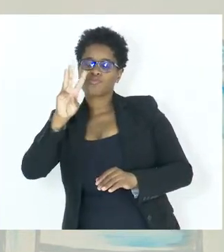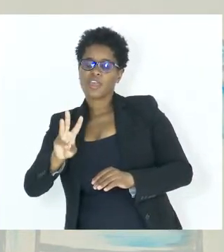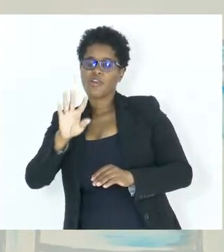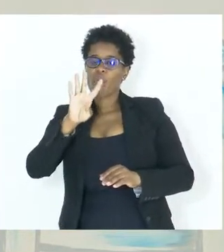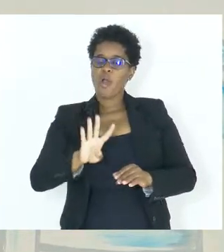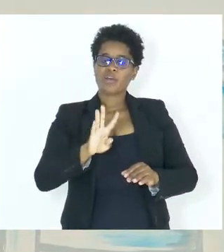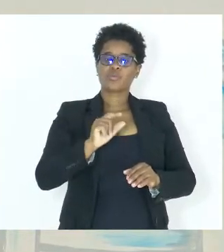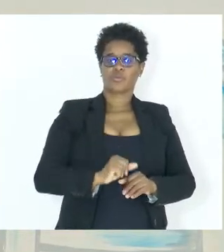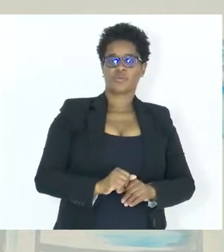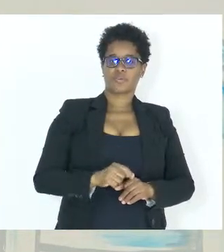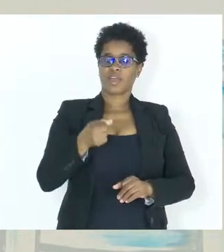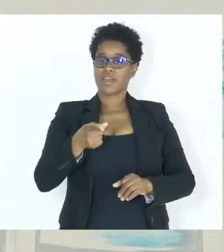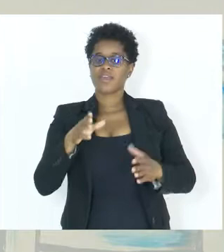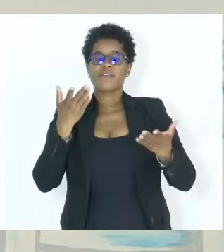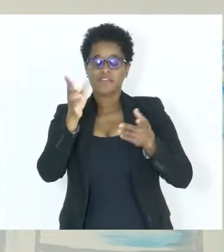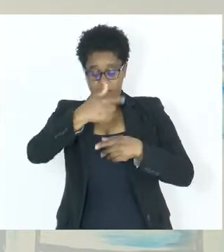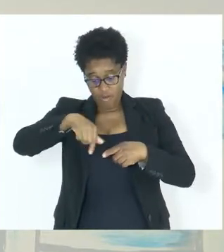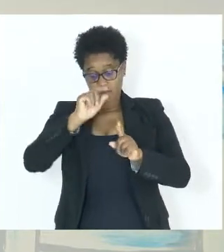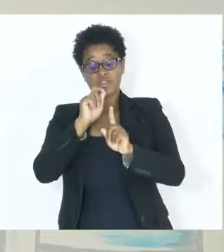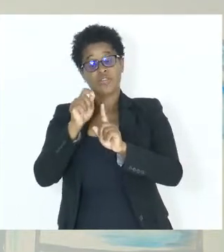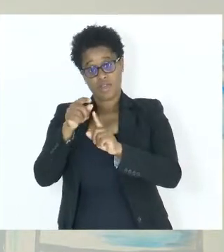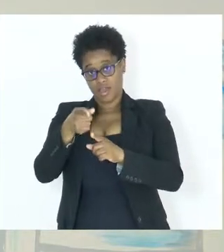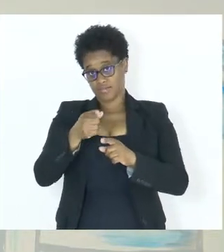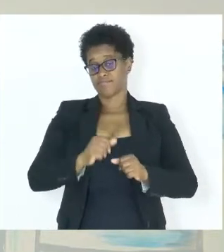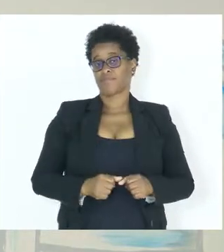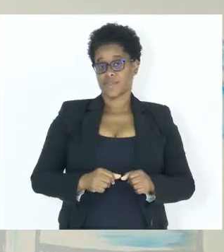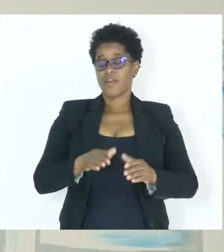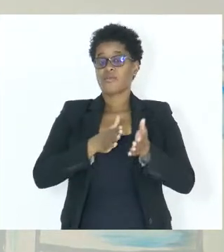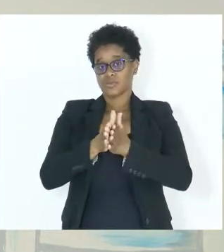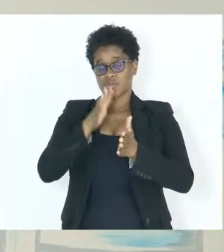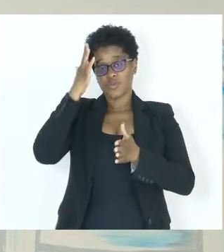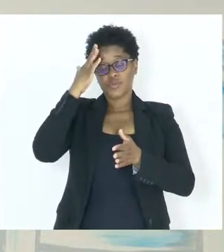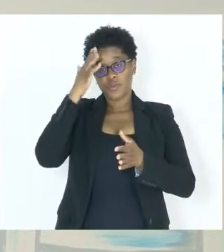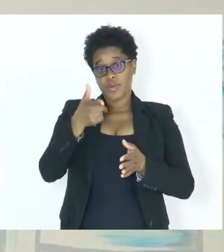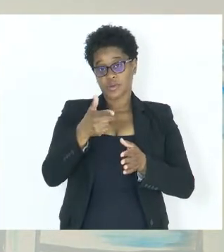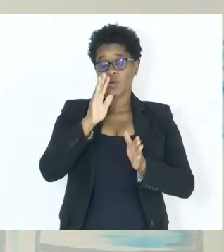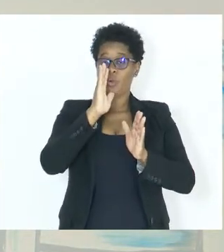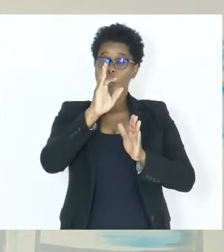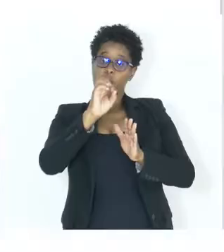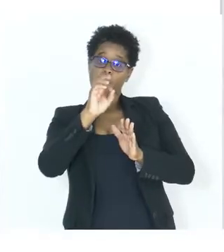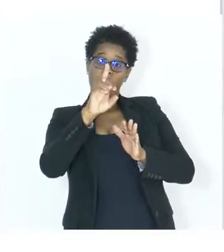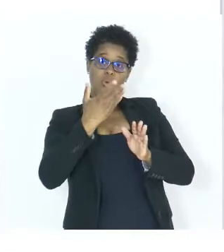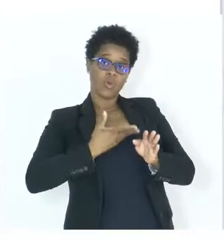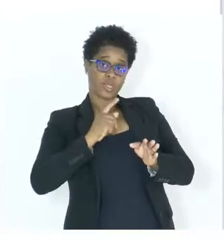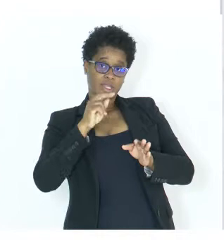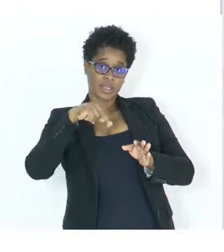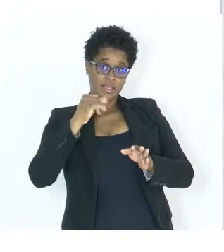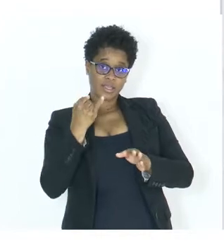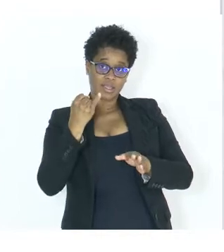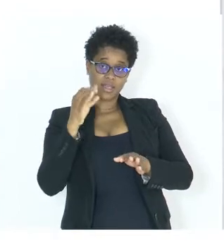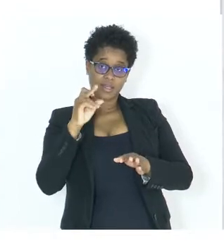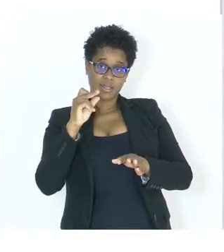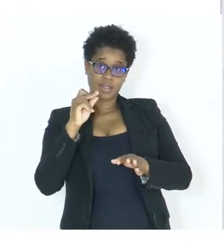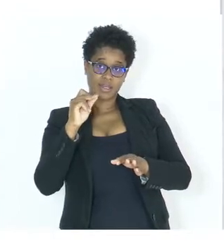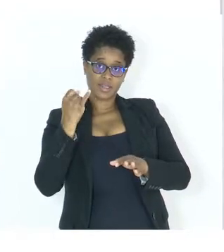terceiro e 4º lugar. Ali vamos identificar, não é? A utilização de números ordinais. O